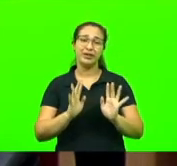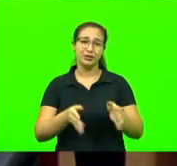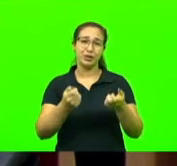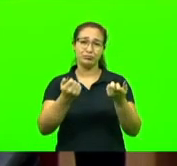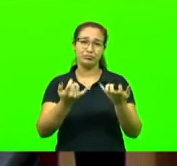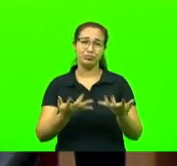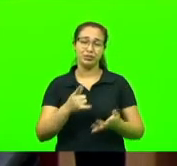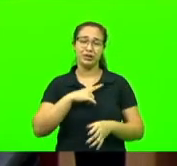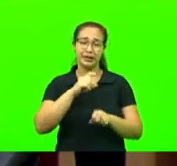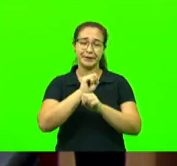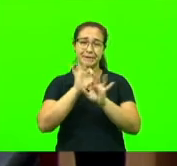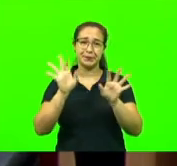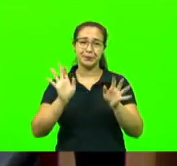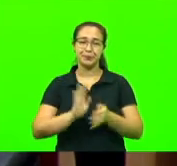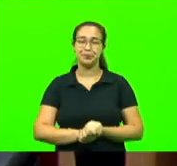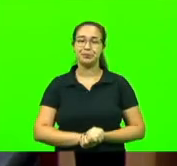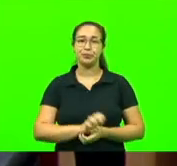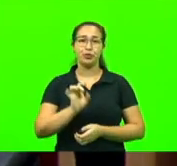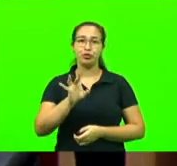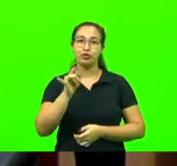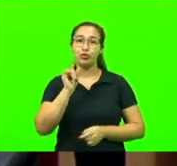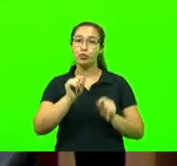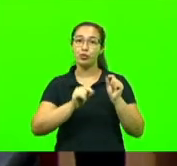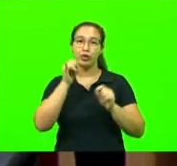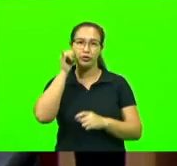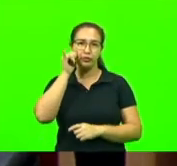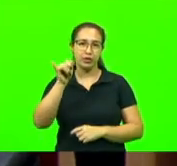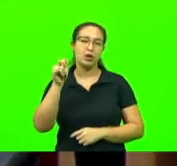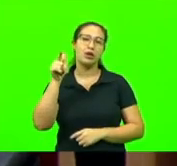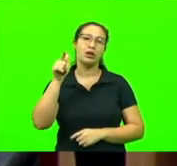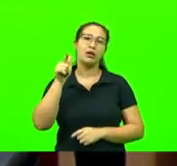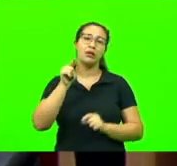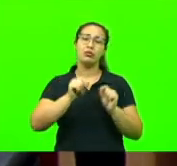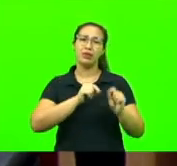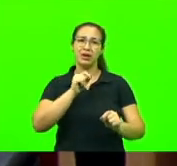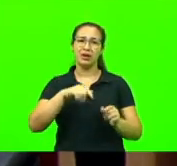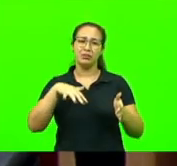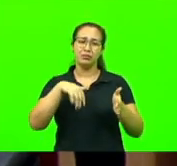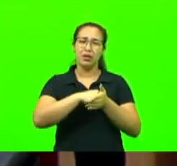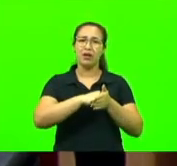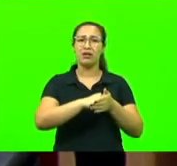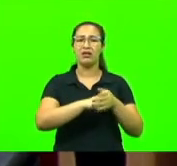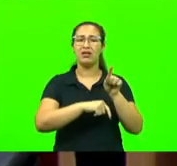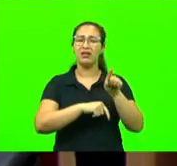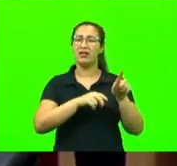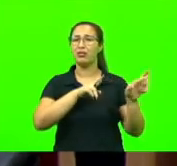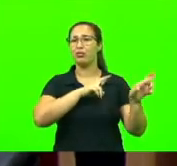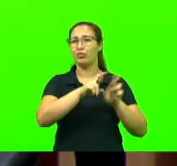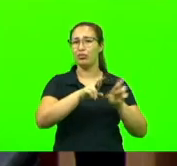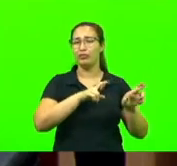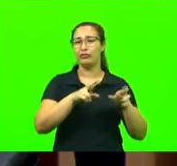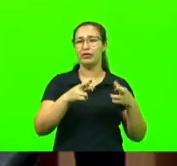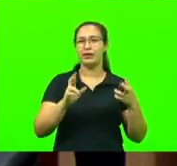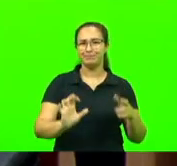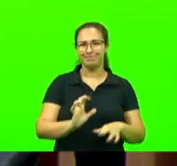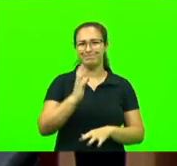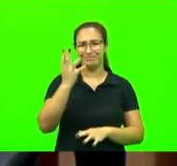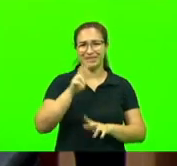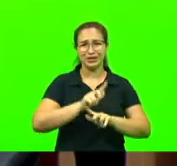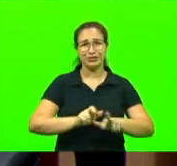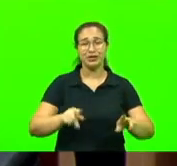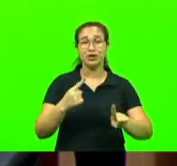nós pretendemos aqui é apenas evitar mais acidentes nas rodovias, fruto da passagem de